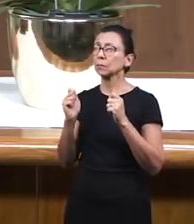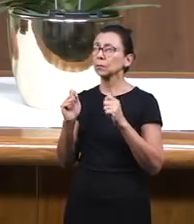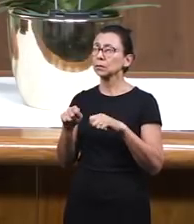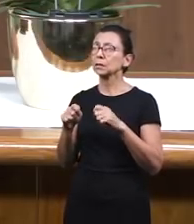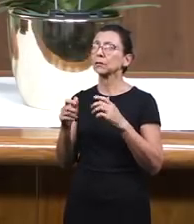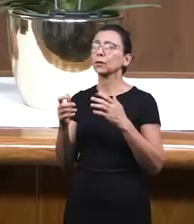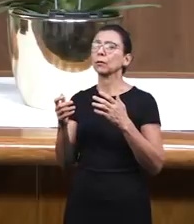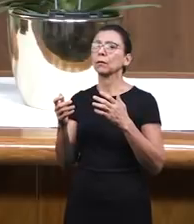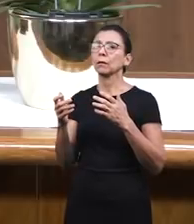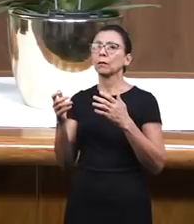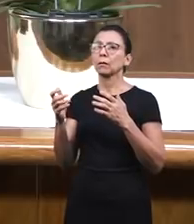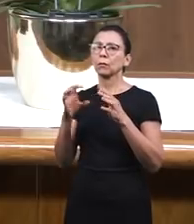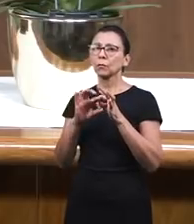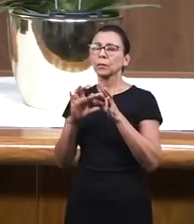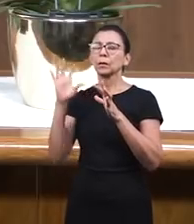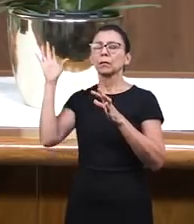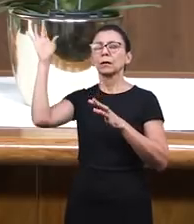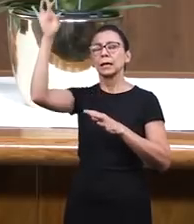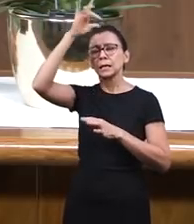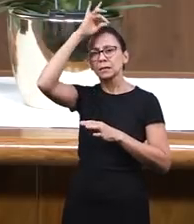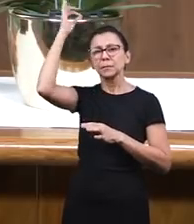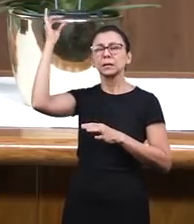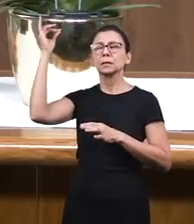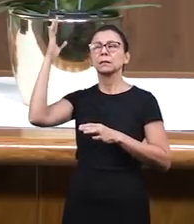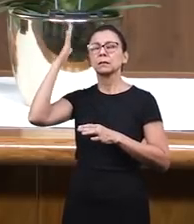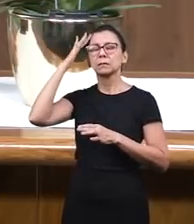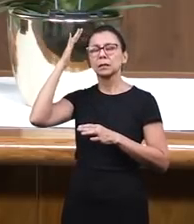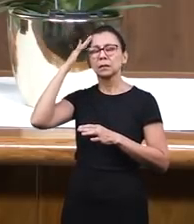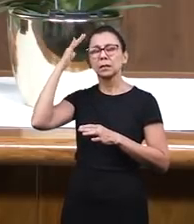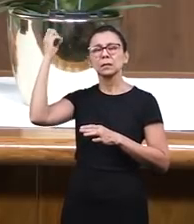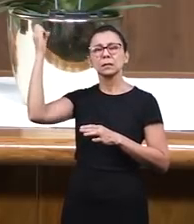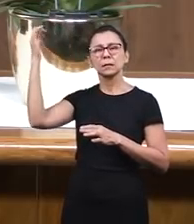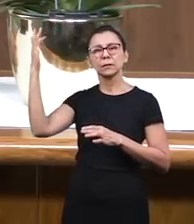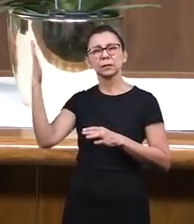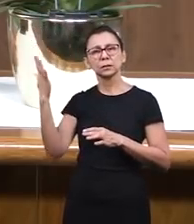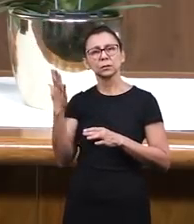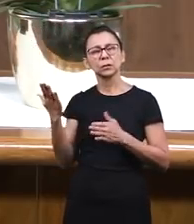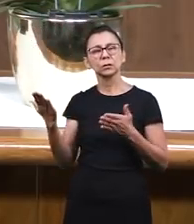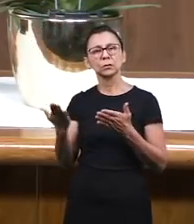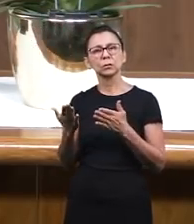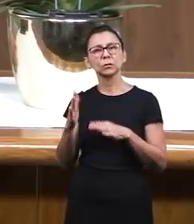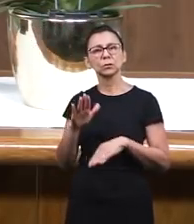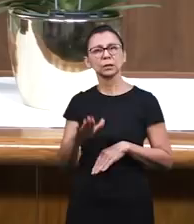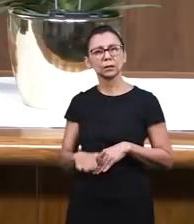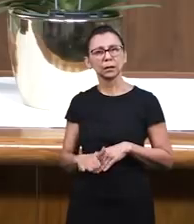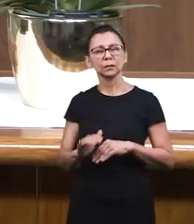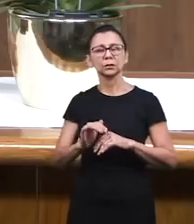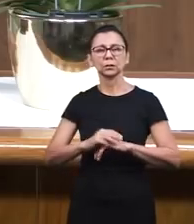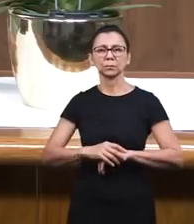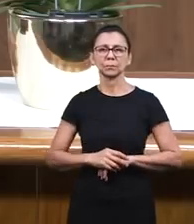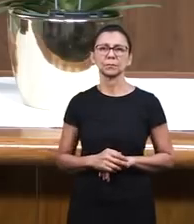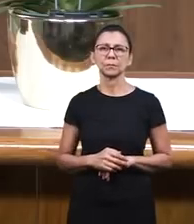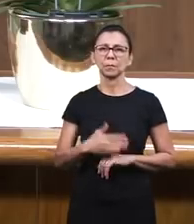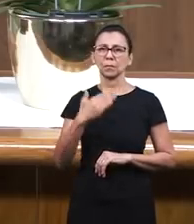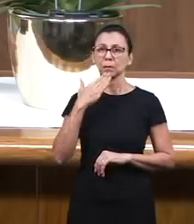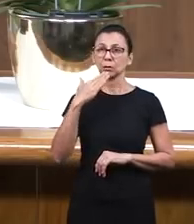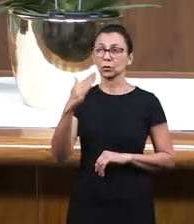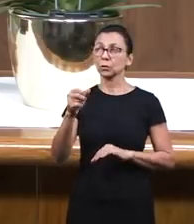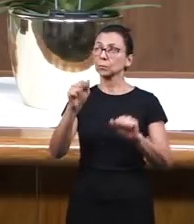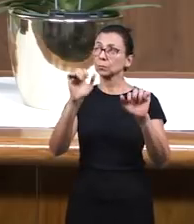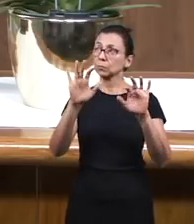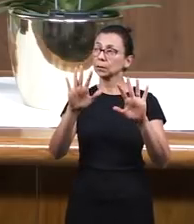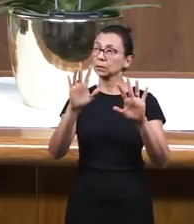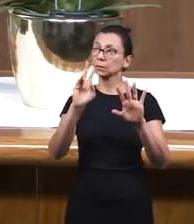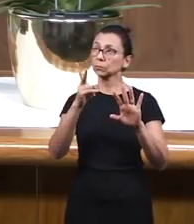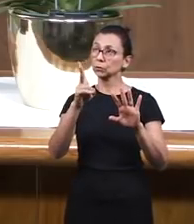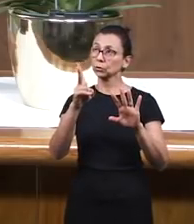para alcançarmos, Senhor, tudo aquilo que Tu tens para nós, ó Pai, nesta tarde, nesta programação. Assim pedimos, nos abençoa, continua falando